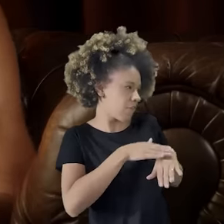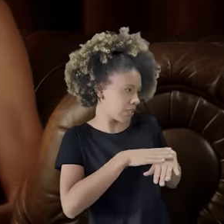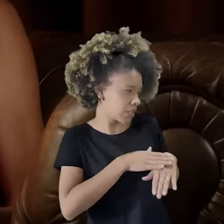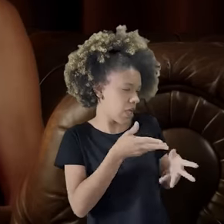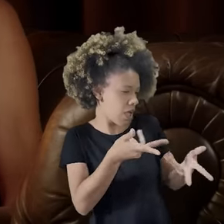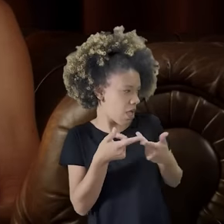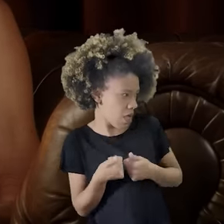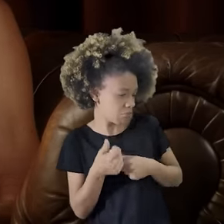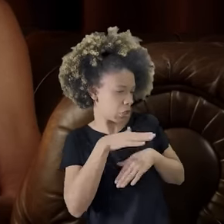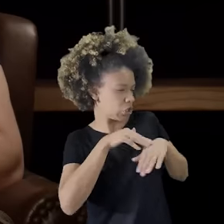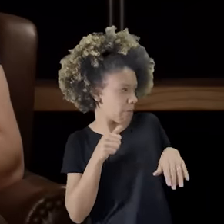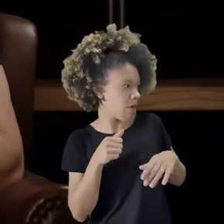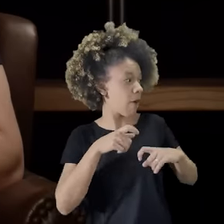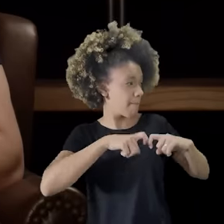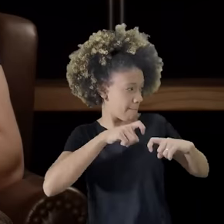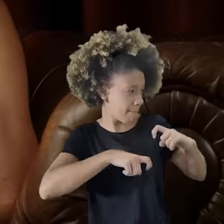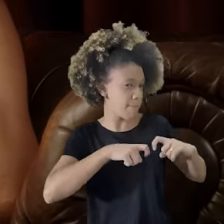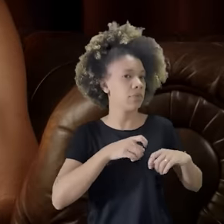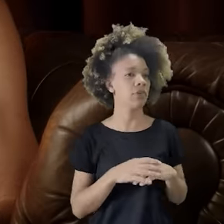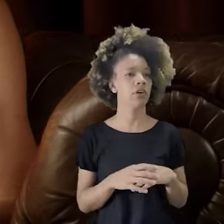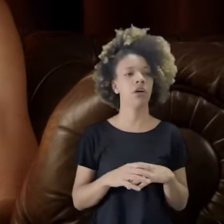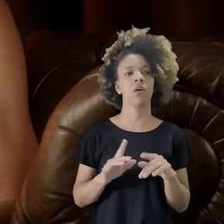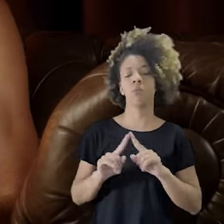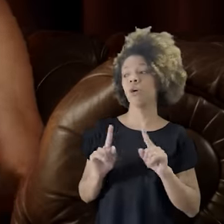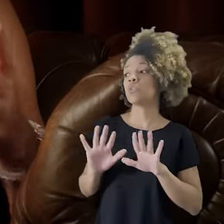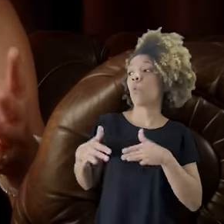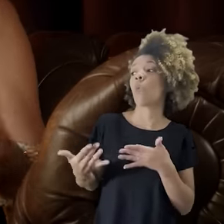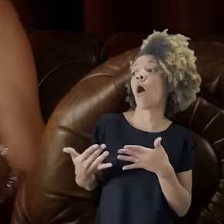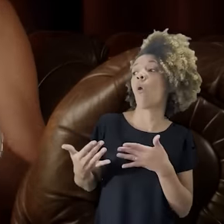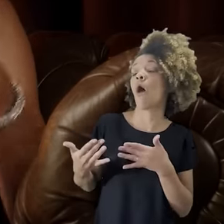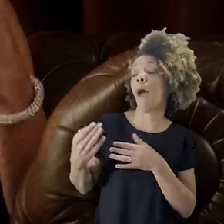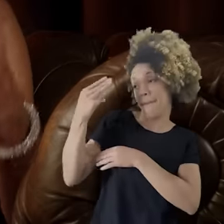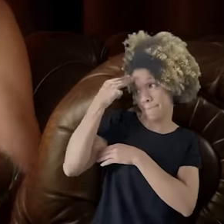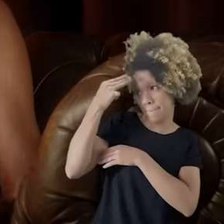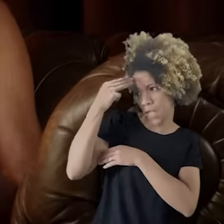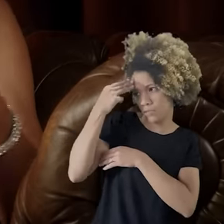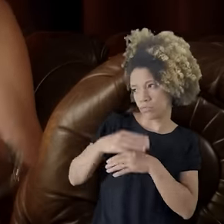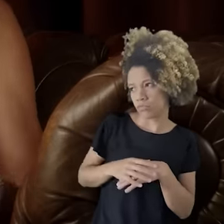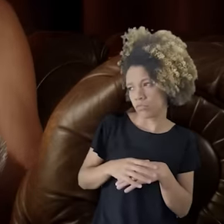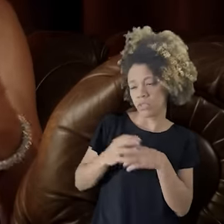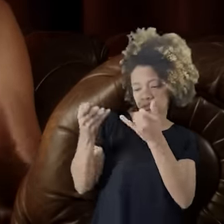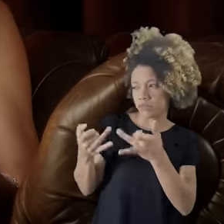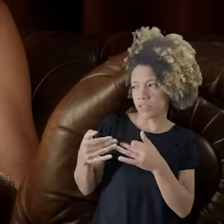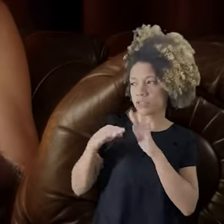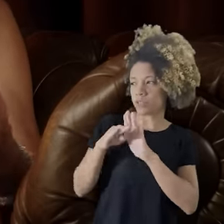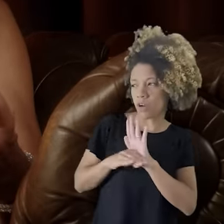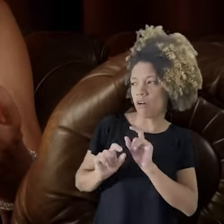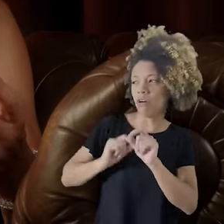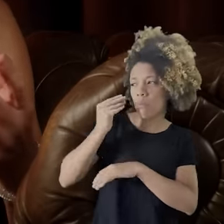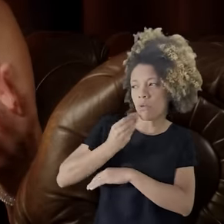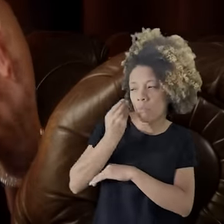exatamente Então por que dá E aí qual que é a mente e isso eu eu já li o relato de algumas pessoas